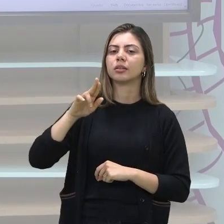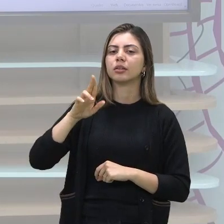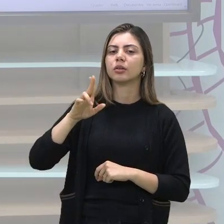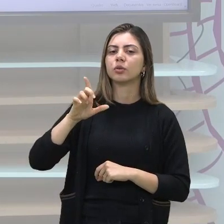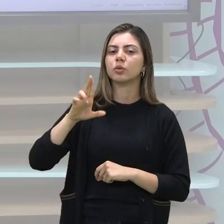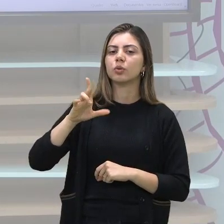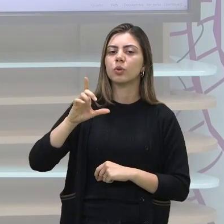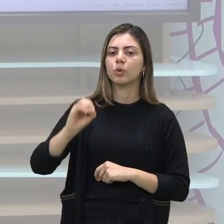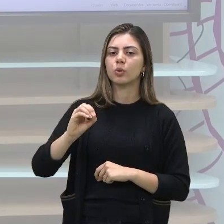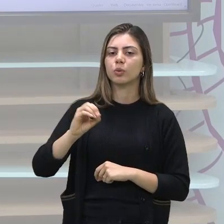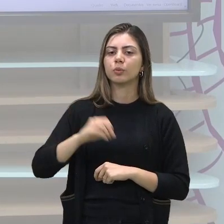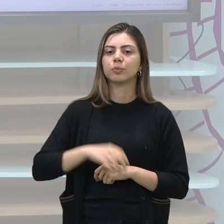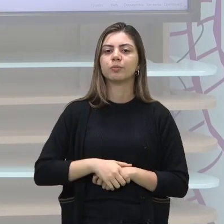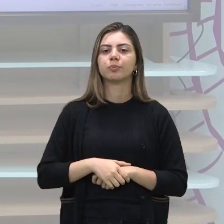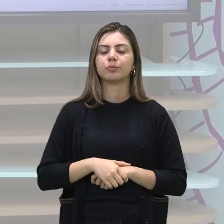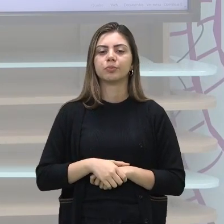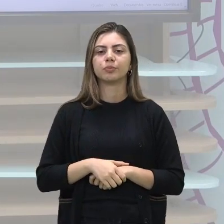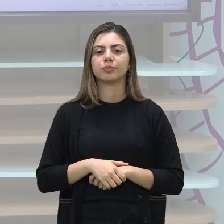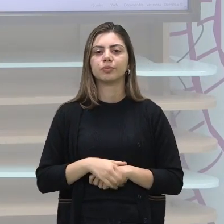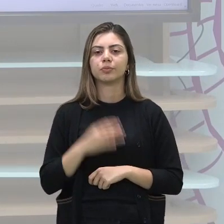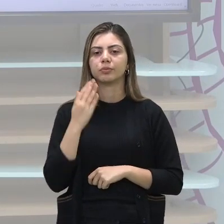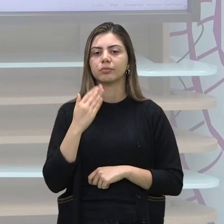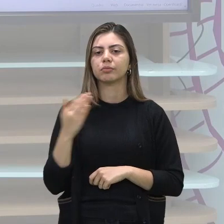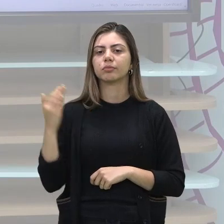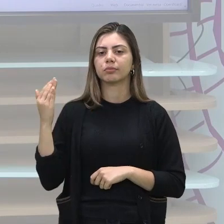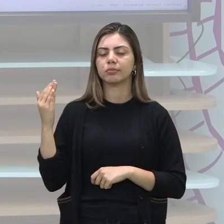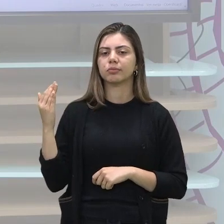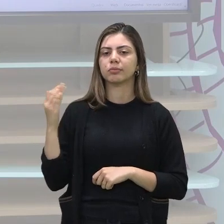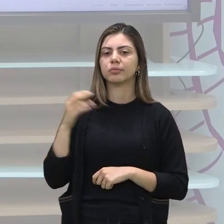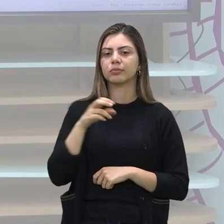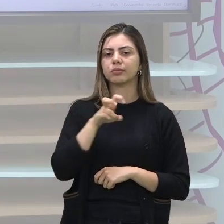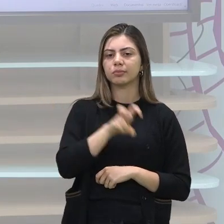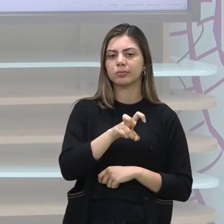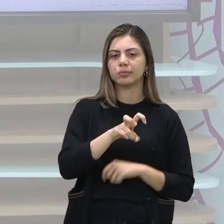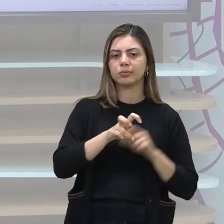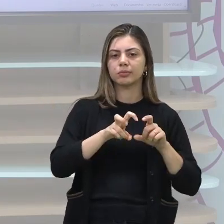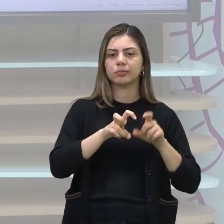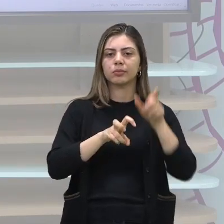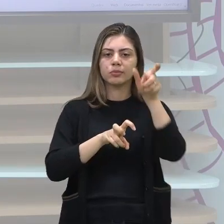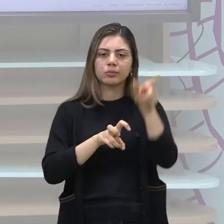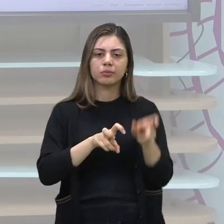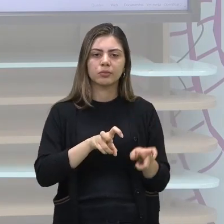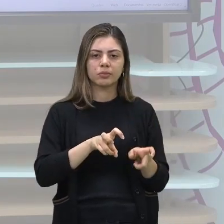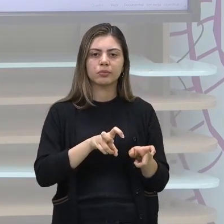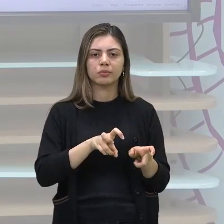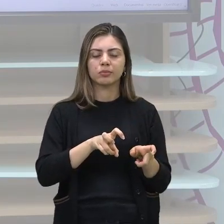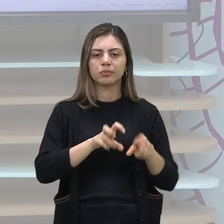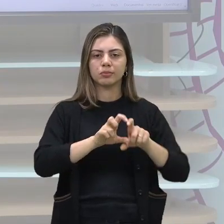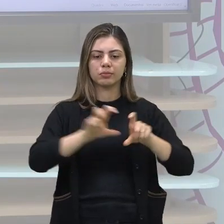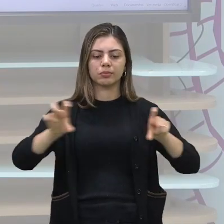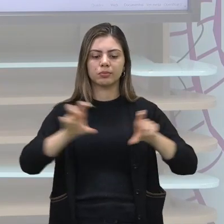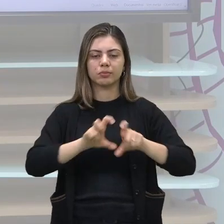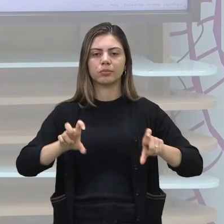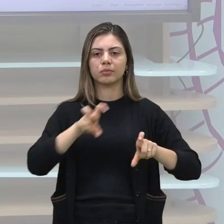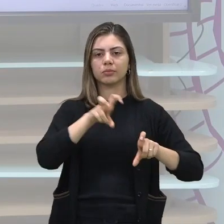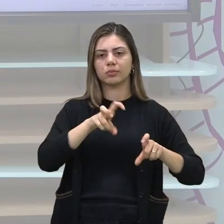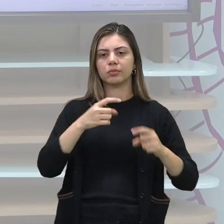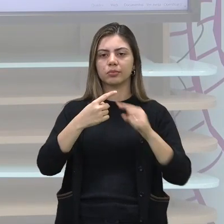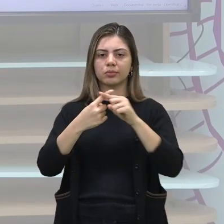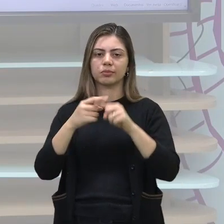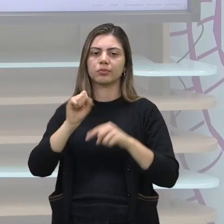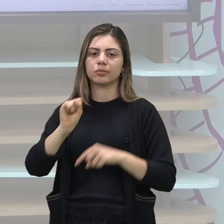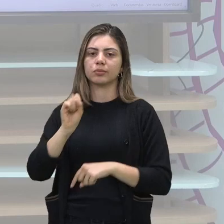de 5. Então, 5 vezes 8, 40. Muito